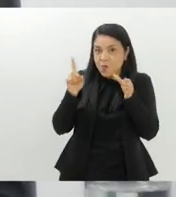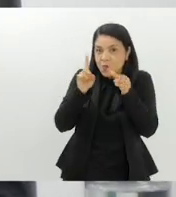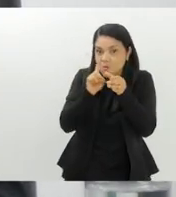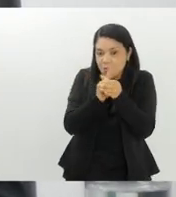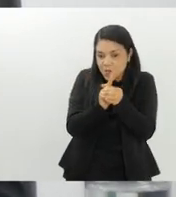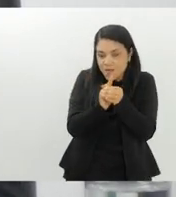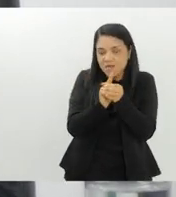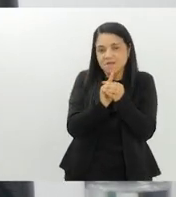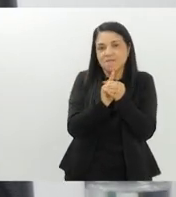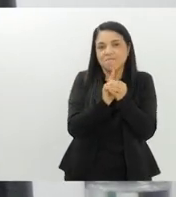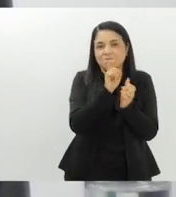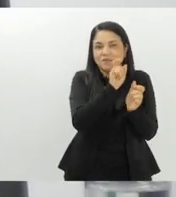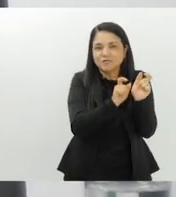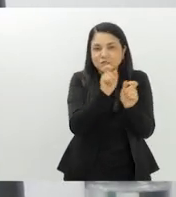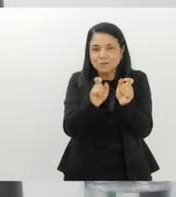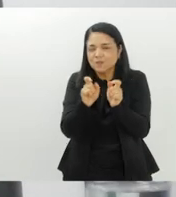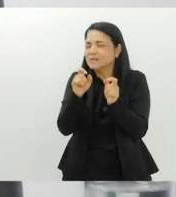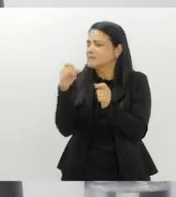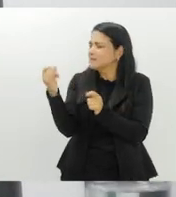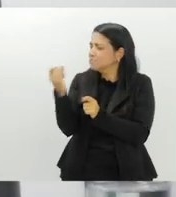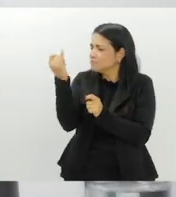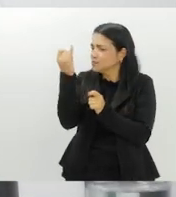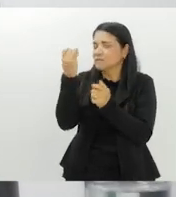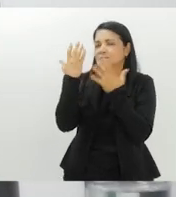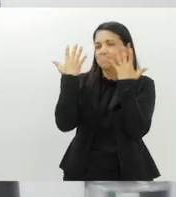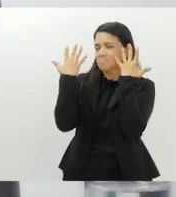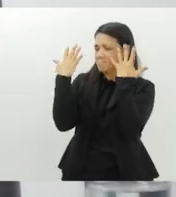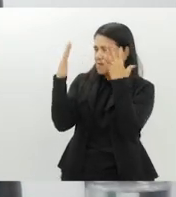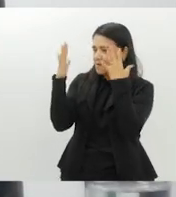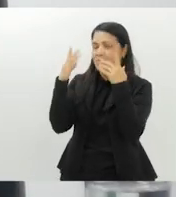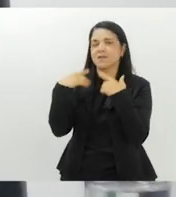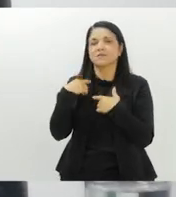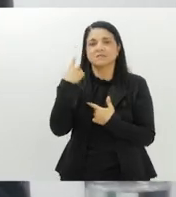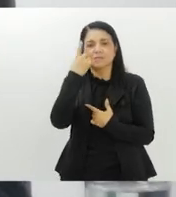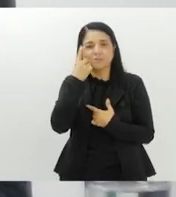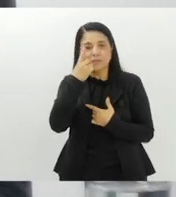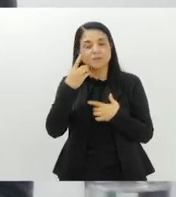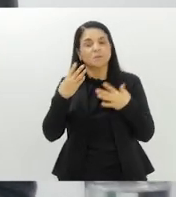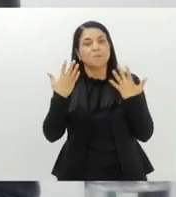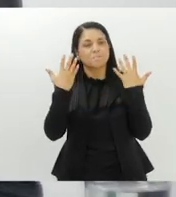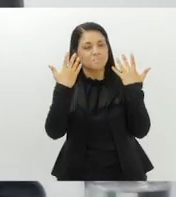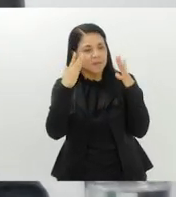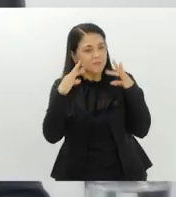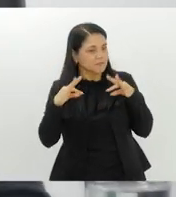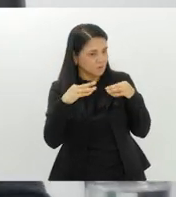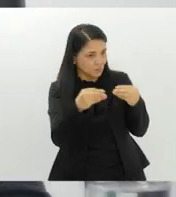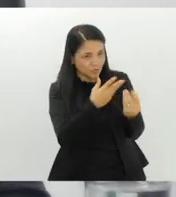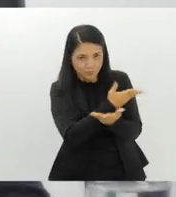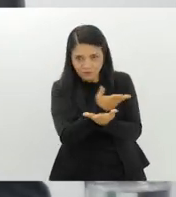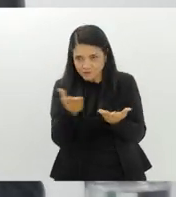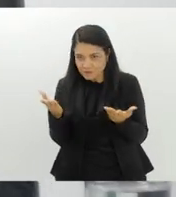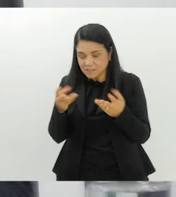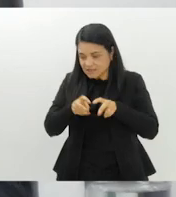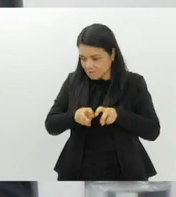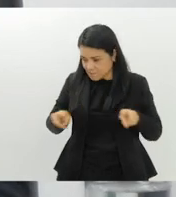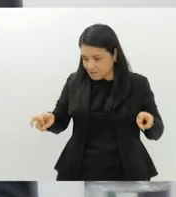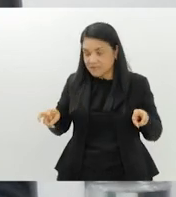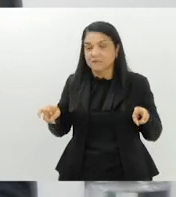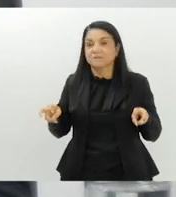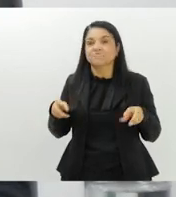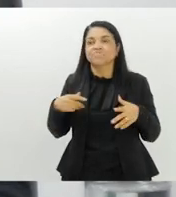isso é muito importante. Parabéns a todos, parabéns, deputado. É muito importante, né, estarmos